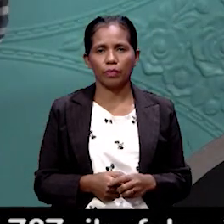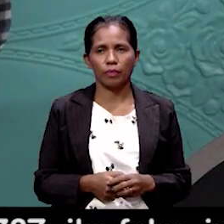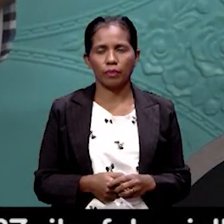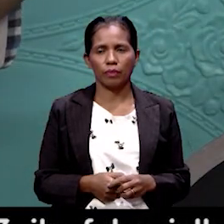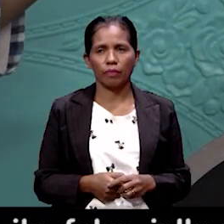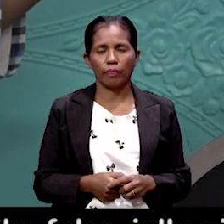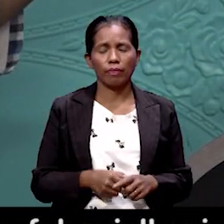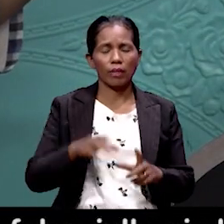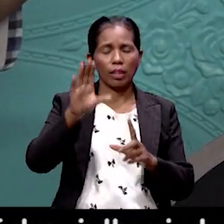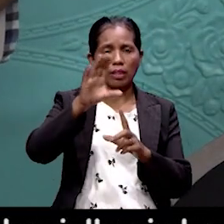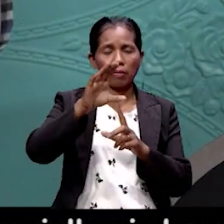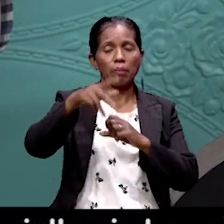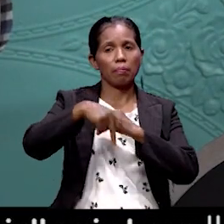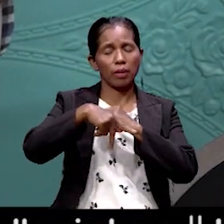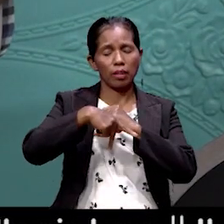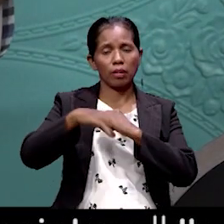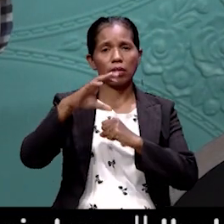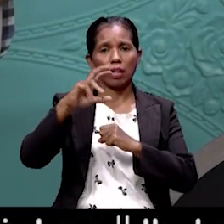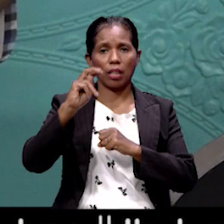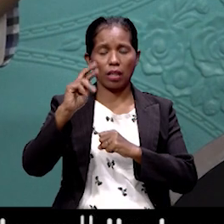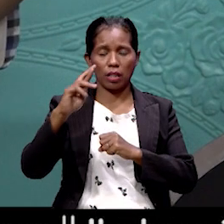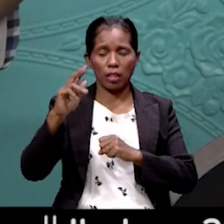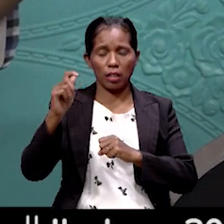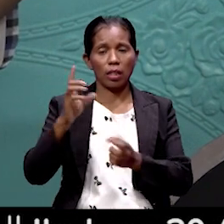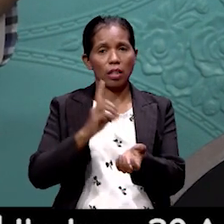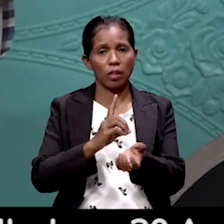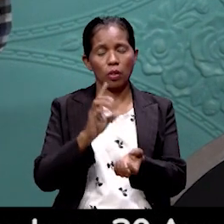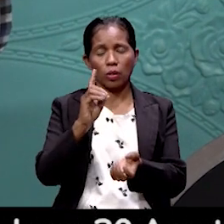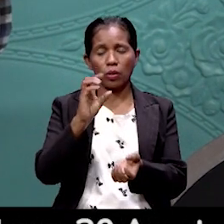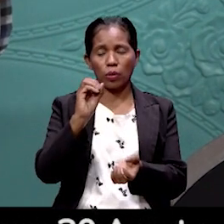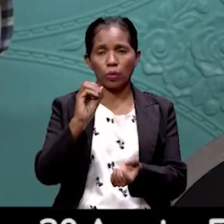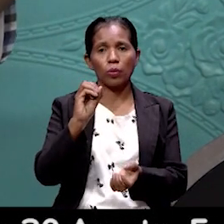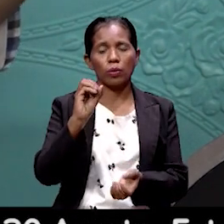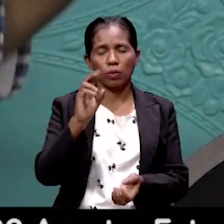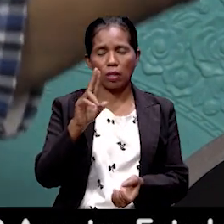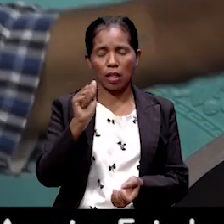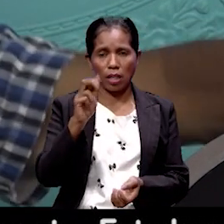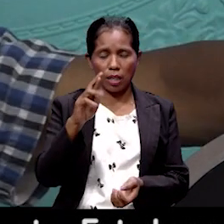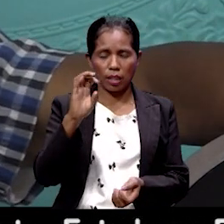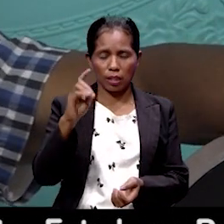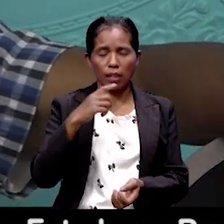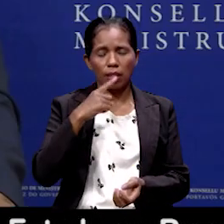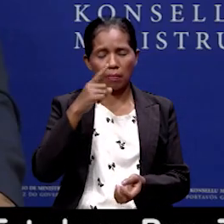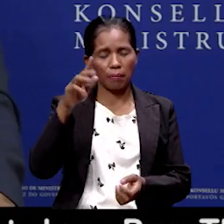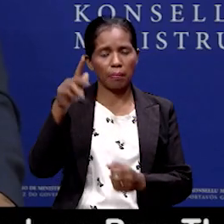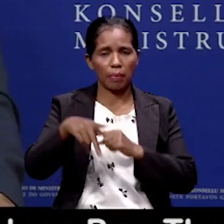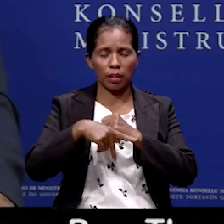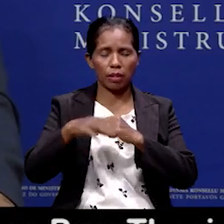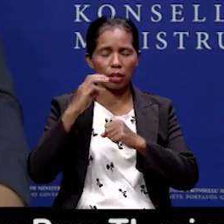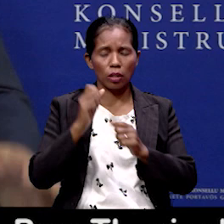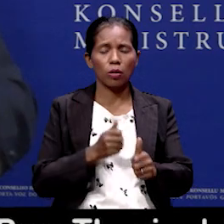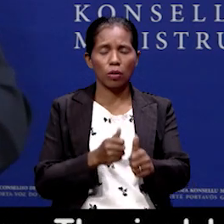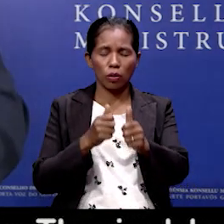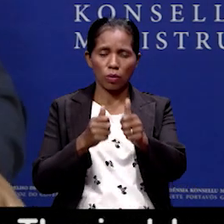Bancada CNRT afirma, Bancada CNRT considera decisão-governo-taca-aulas